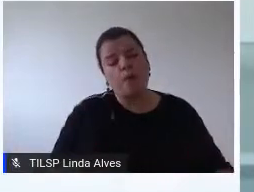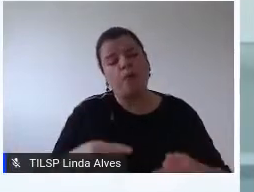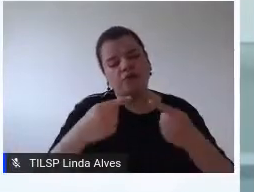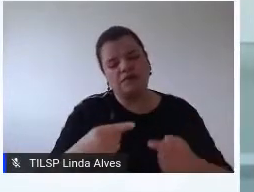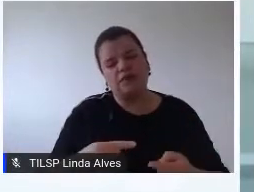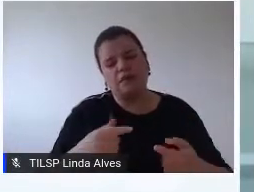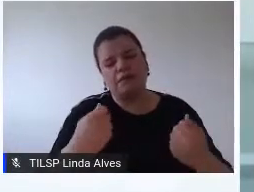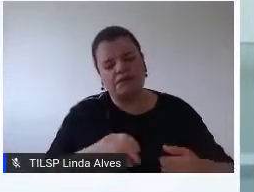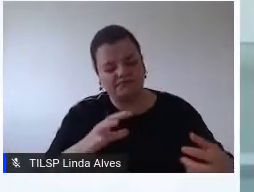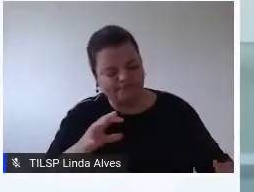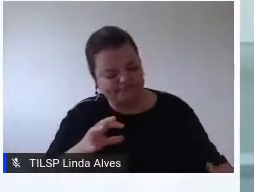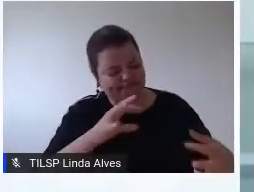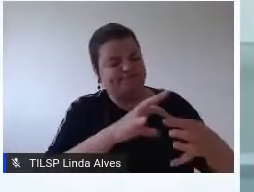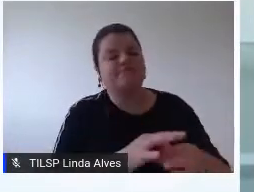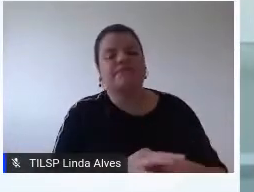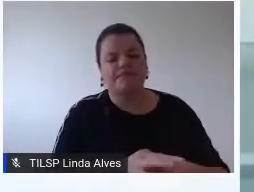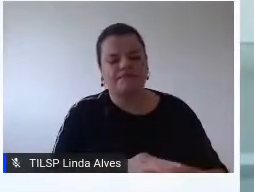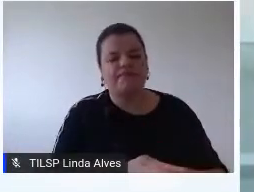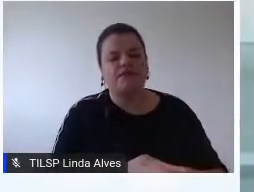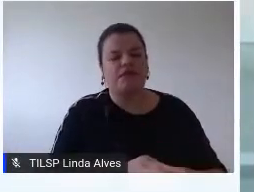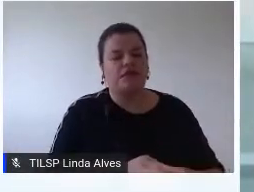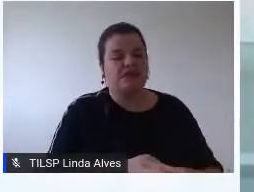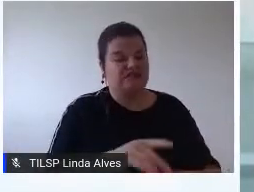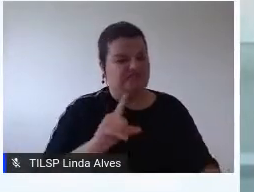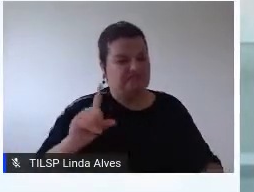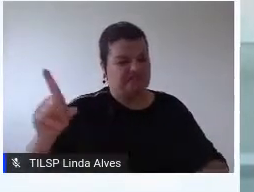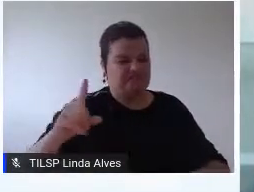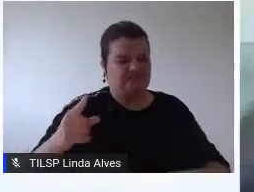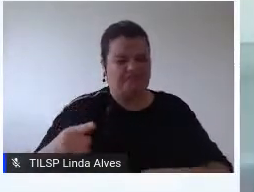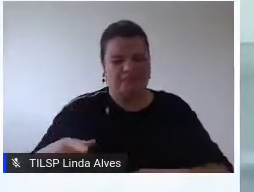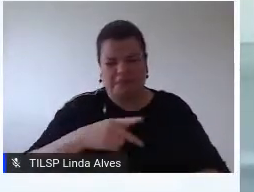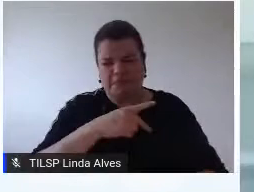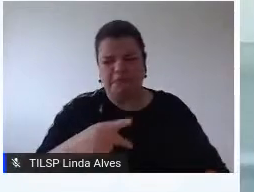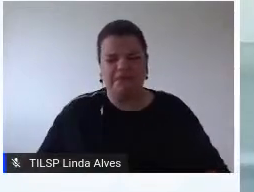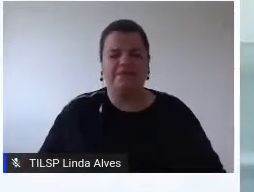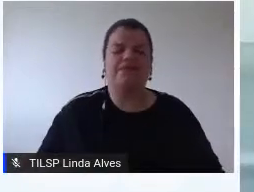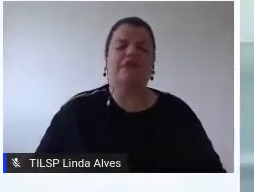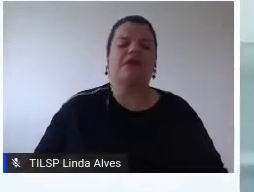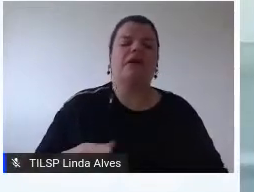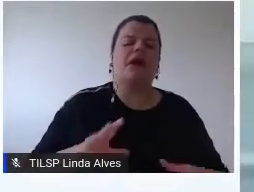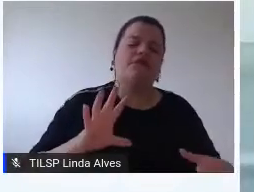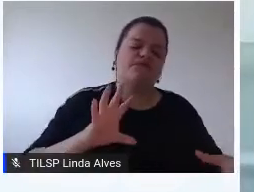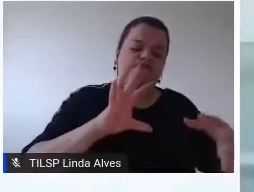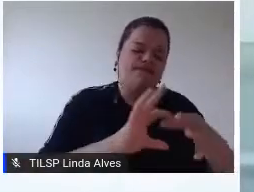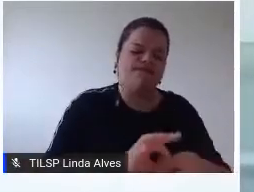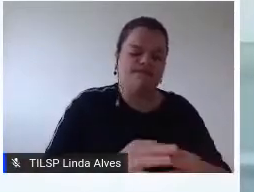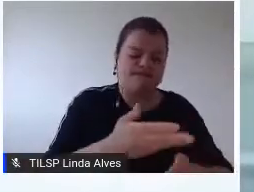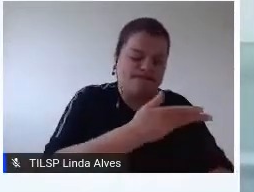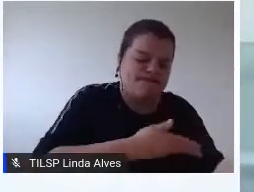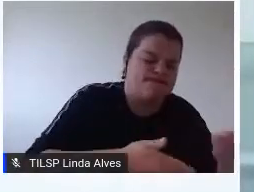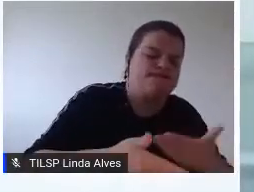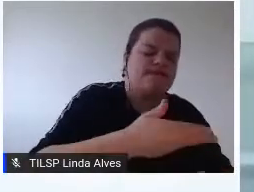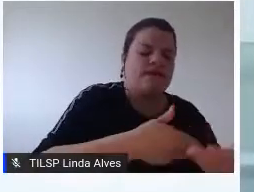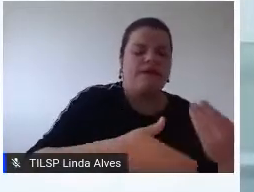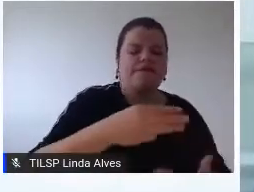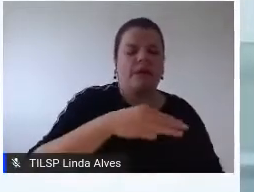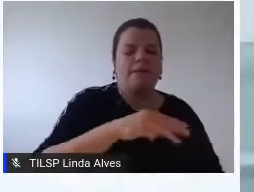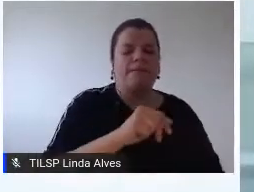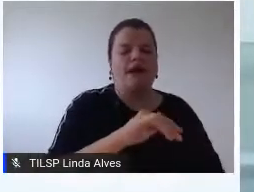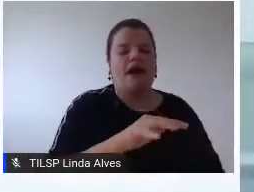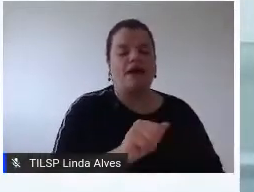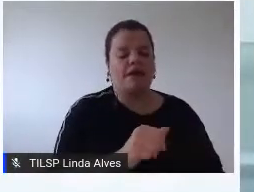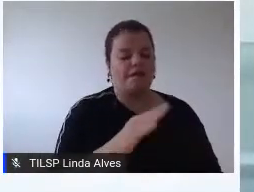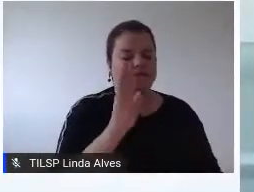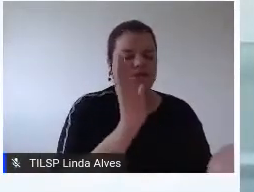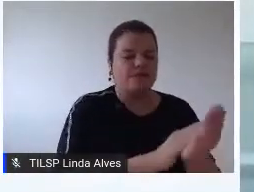oposição deve comprometer o novo presidente, comprometer o grupo do Maia, com uma pauta importante